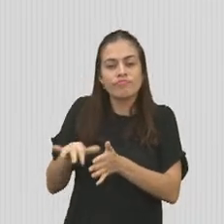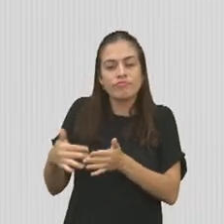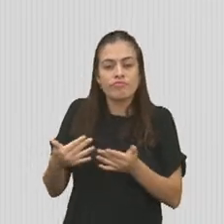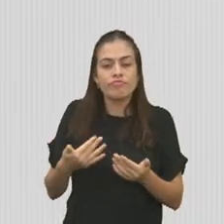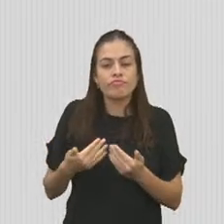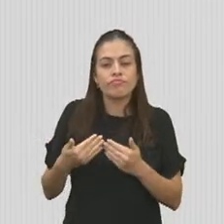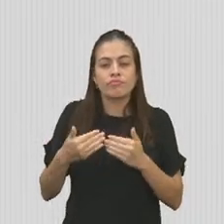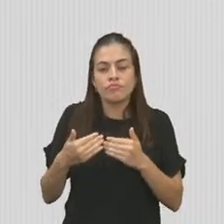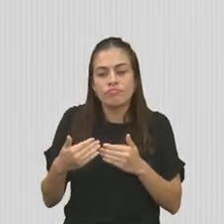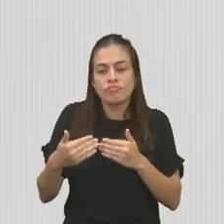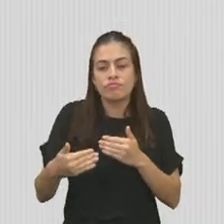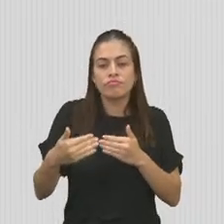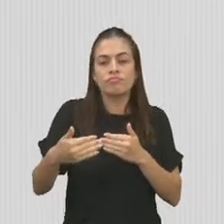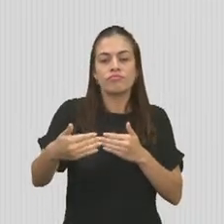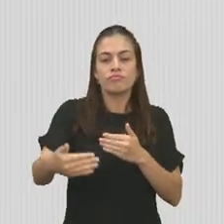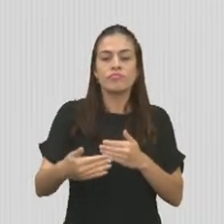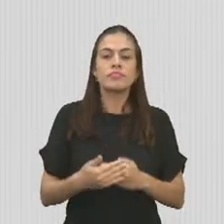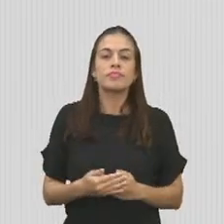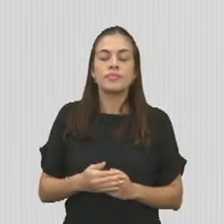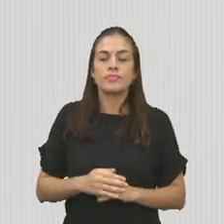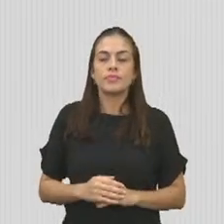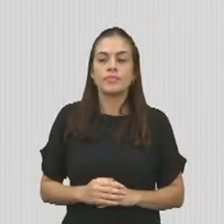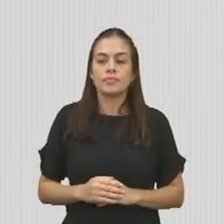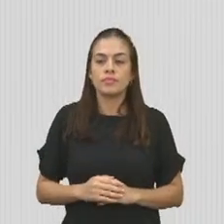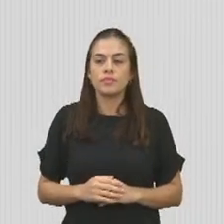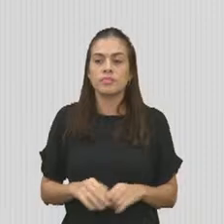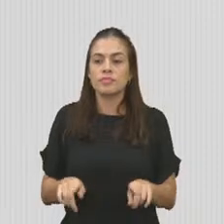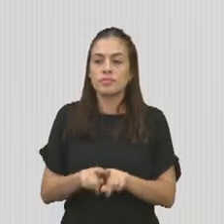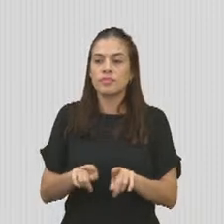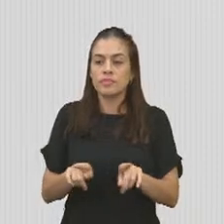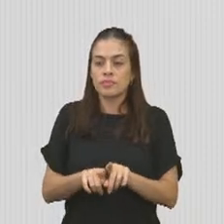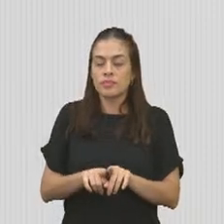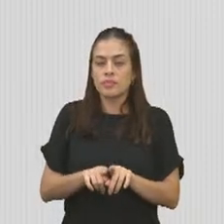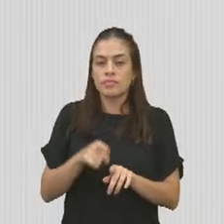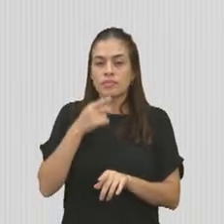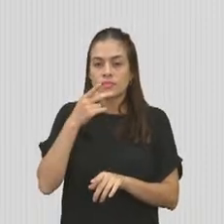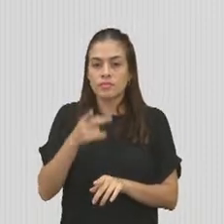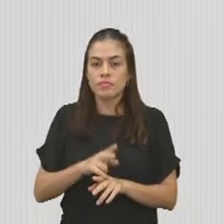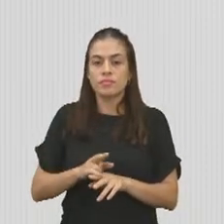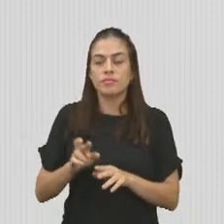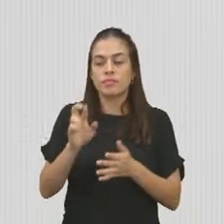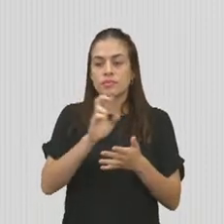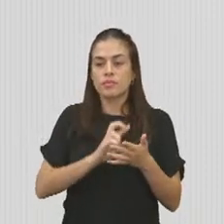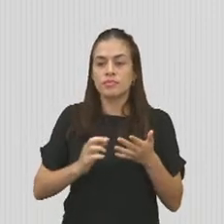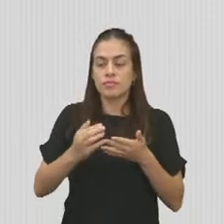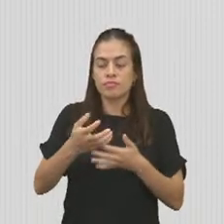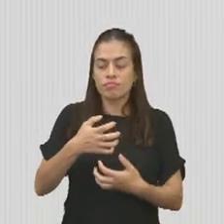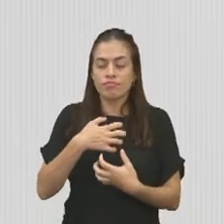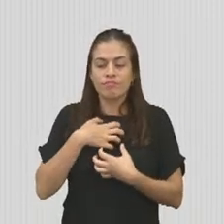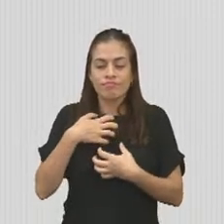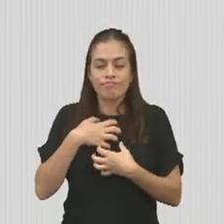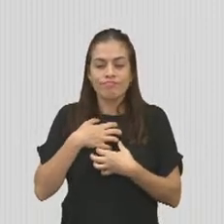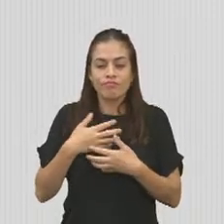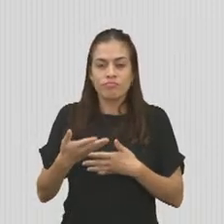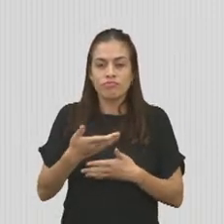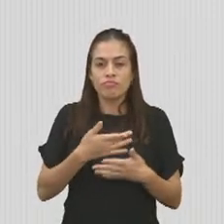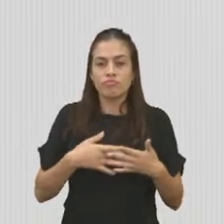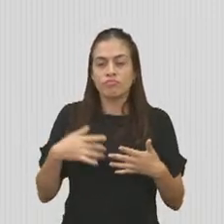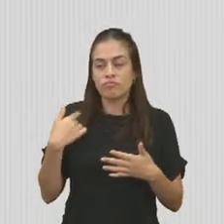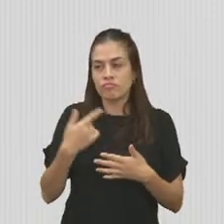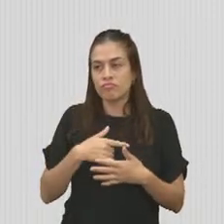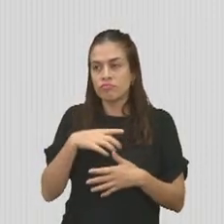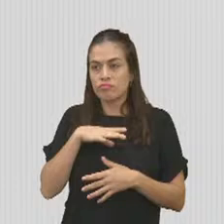vai passar ponto a ponto aí. Além disso, a gente vai falar um pouco sobre as zeladorias, sobre essa sensação de que a nossa cidade está